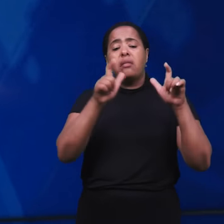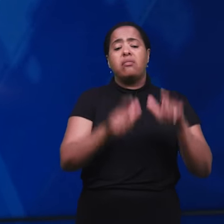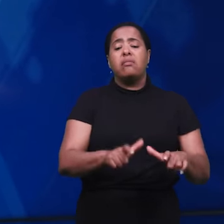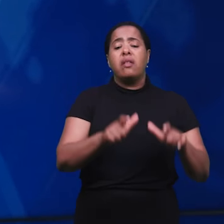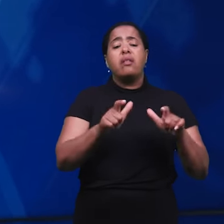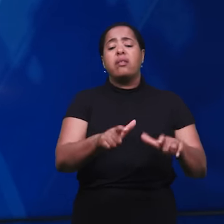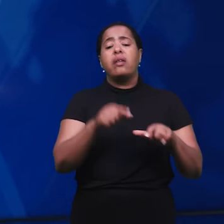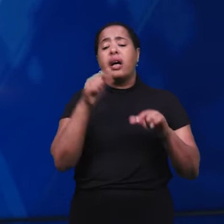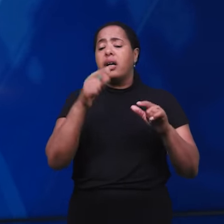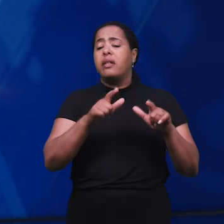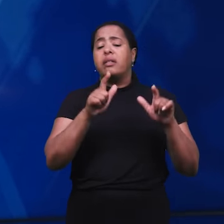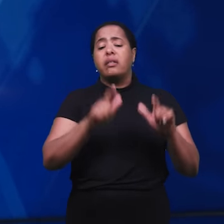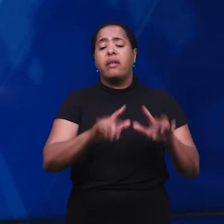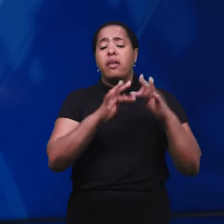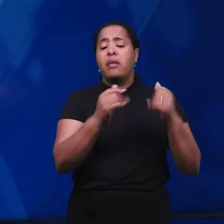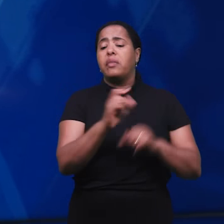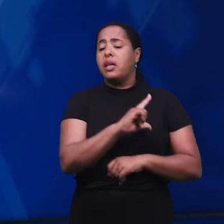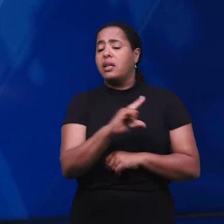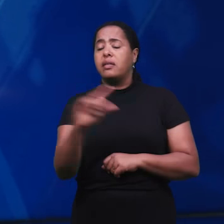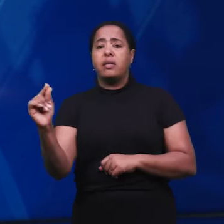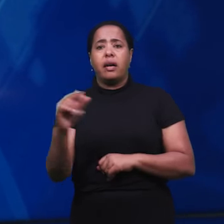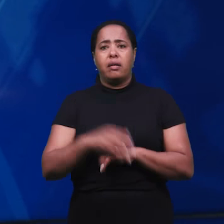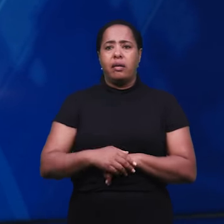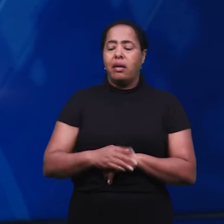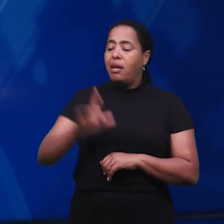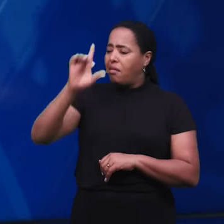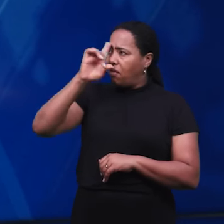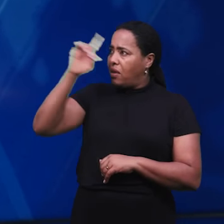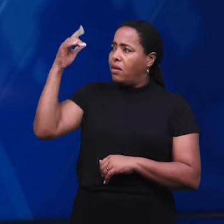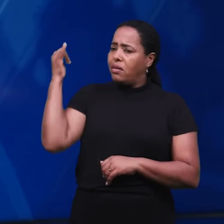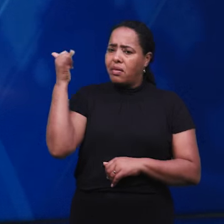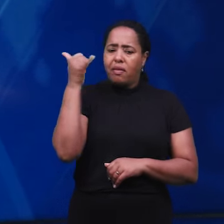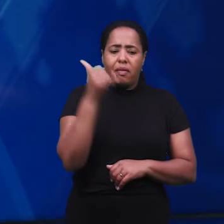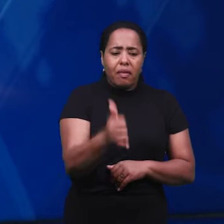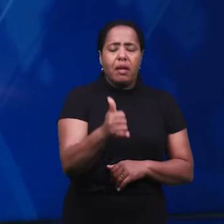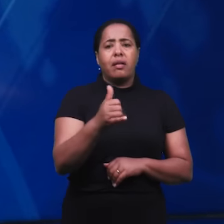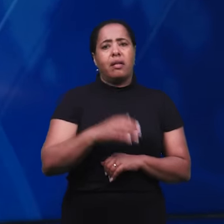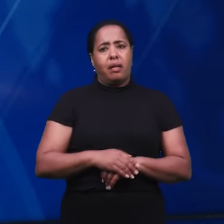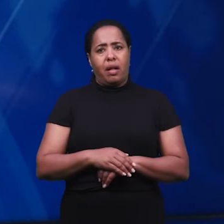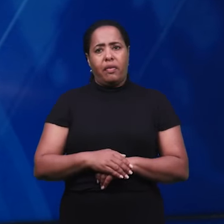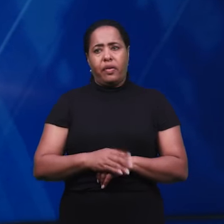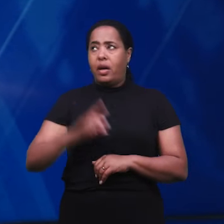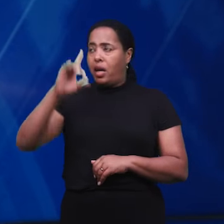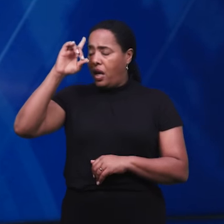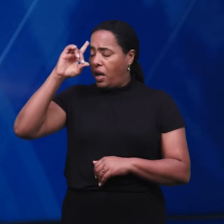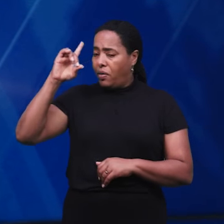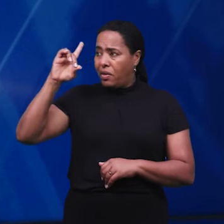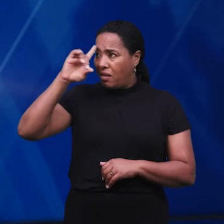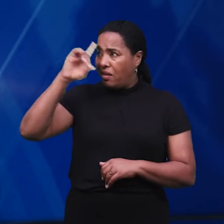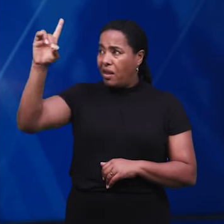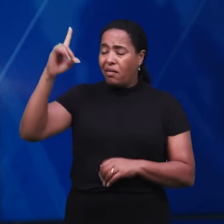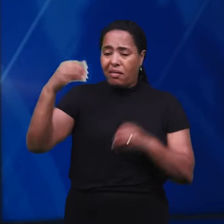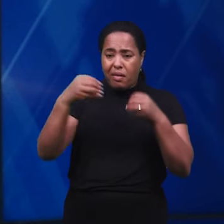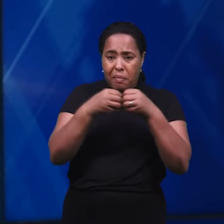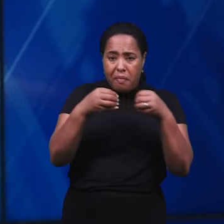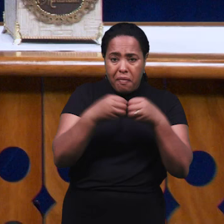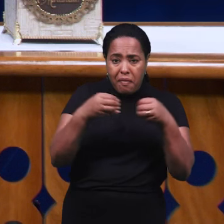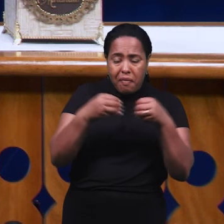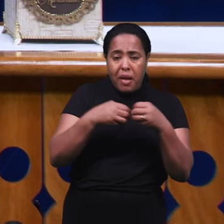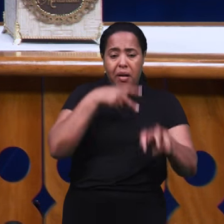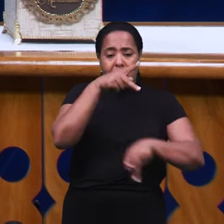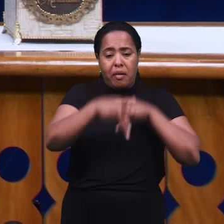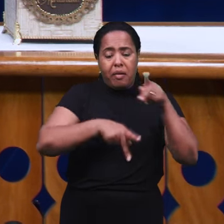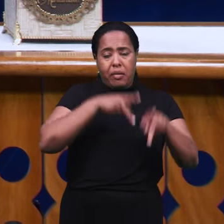tua parentela. O Senhor constantemente é um Deus que quer ser próximo do seu povo.